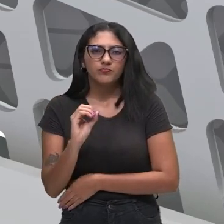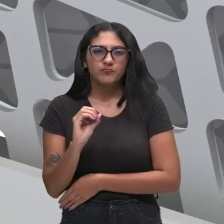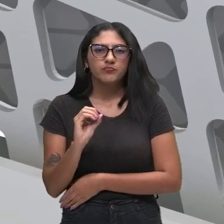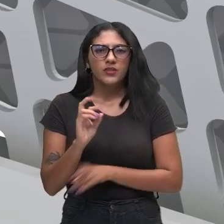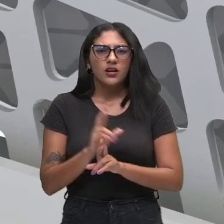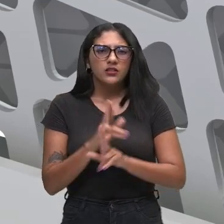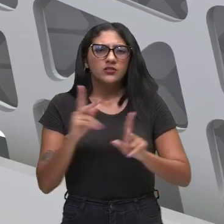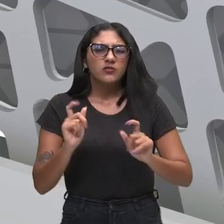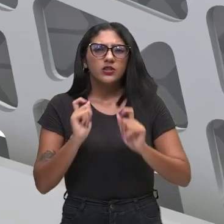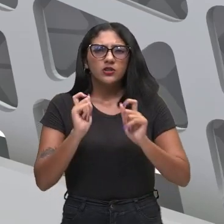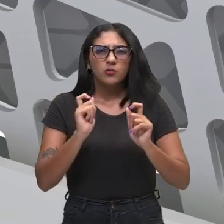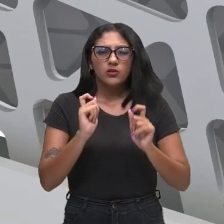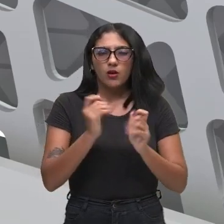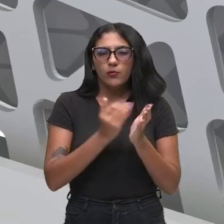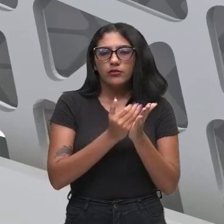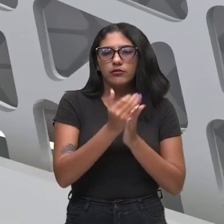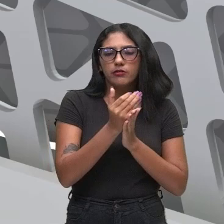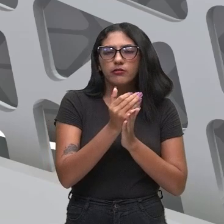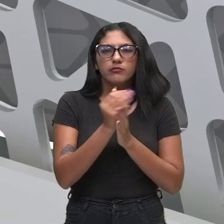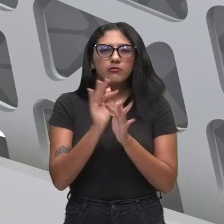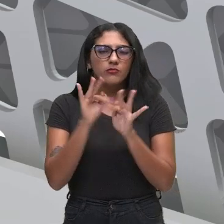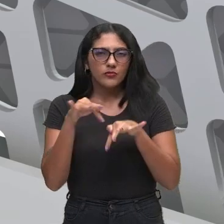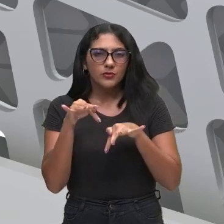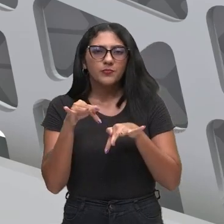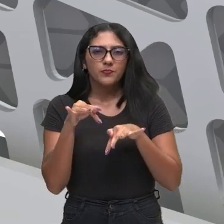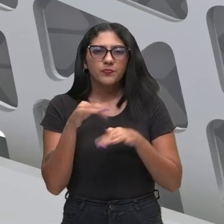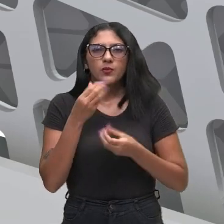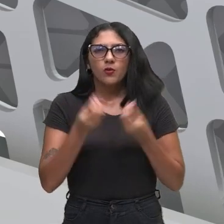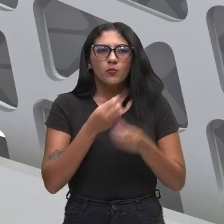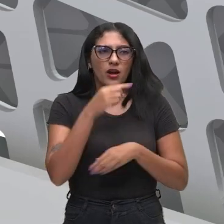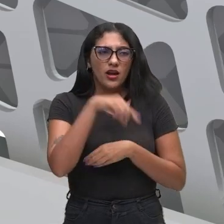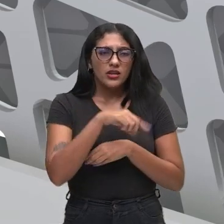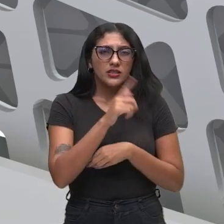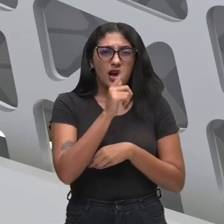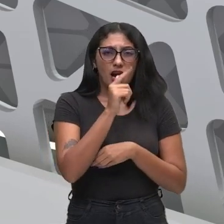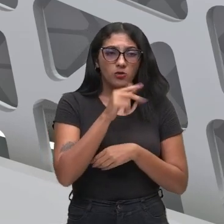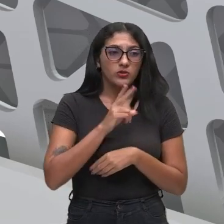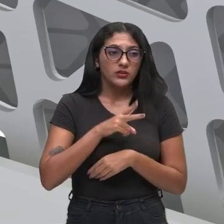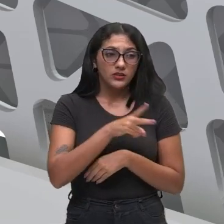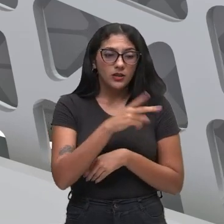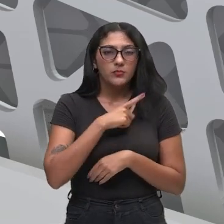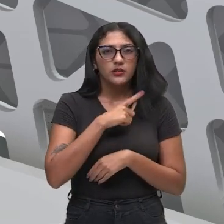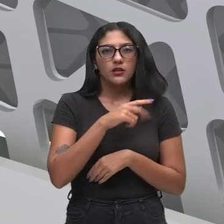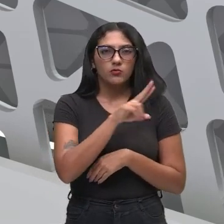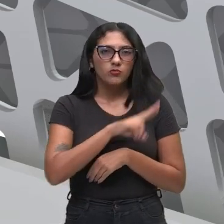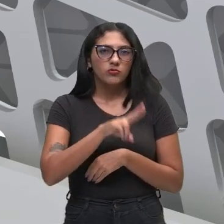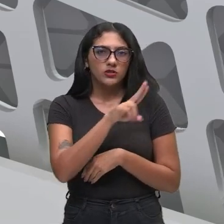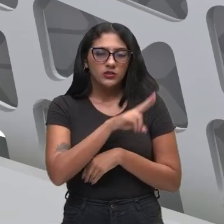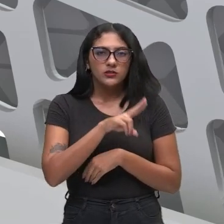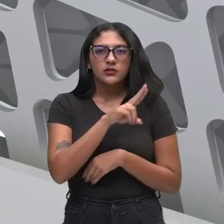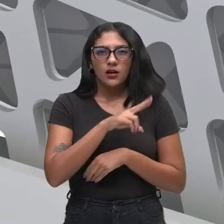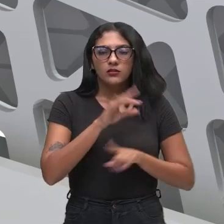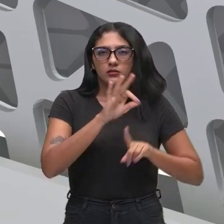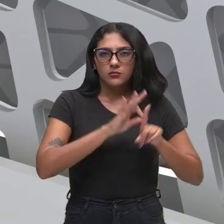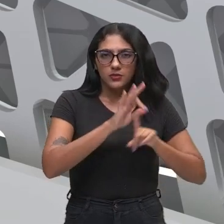elas é o início e fim, né, desse processo quanto ao fluido de trabalho que está ali sendo